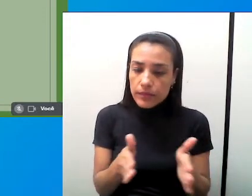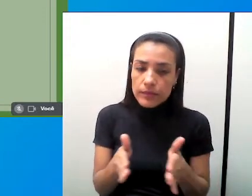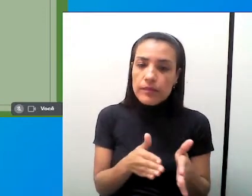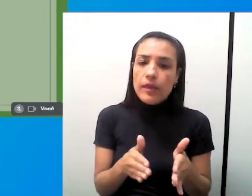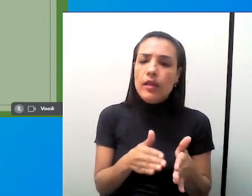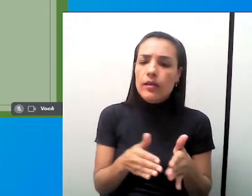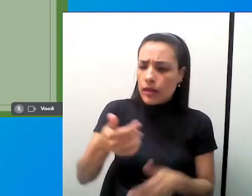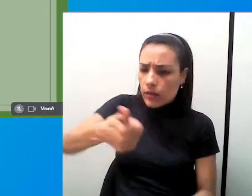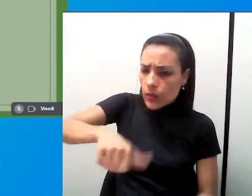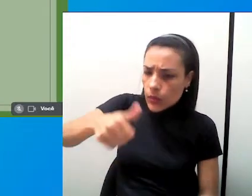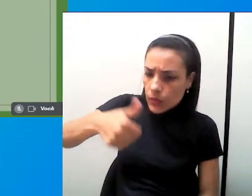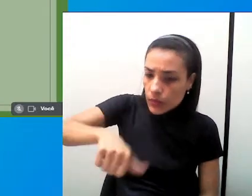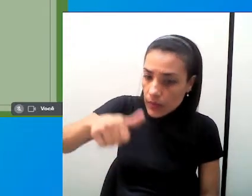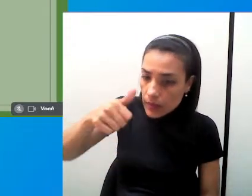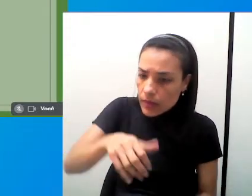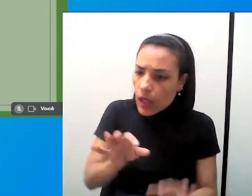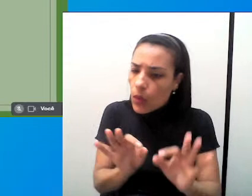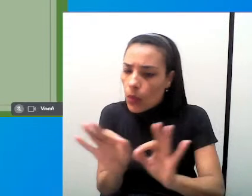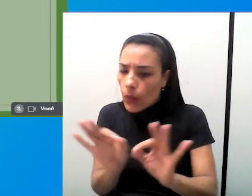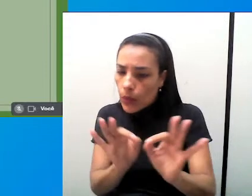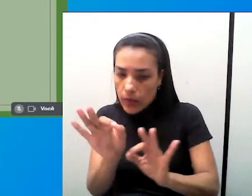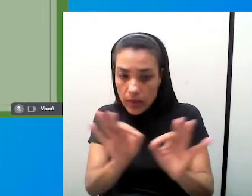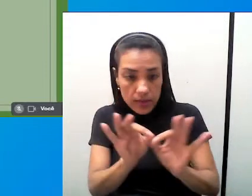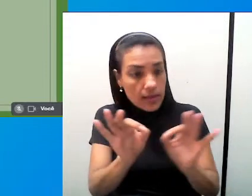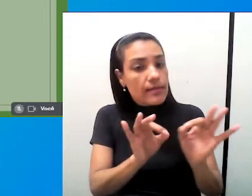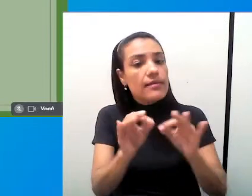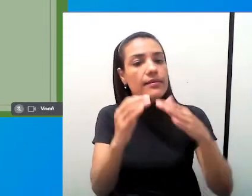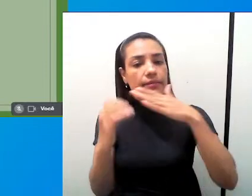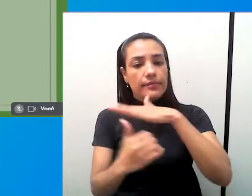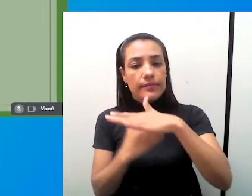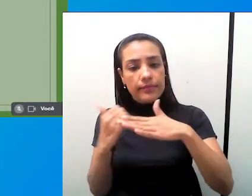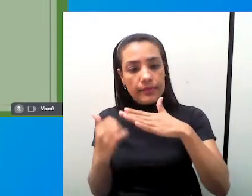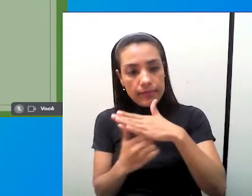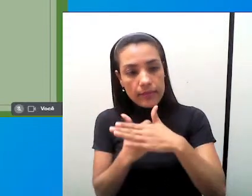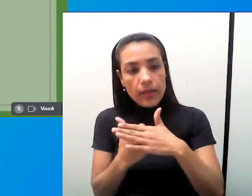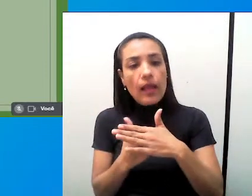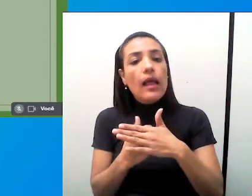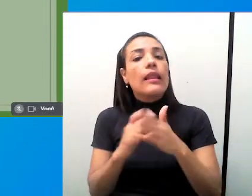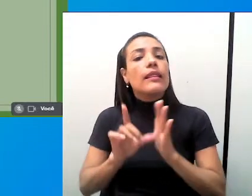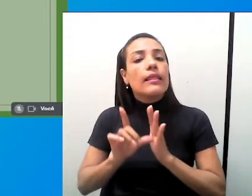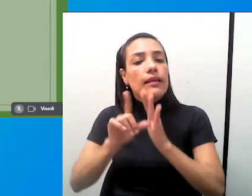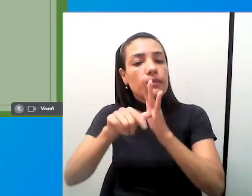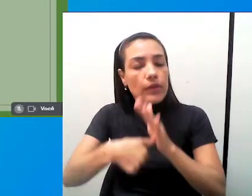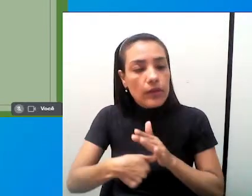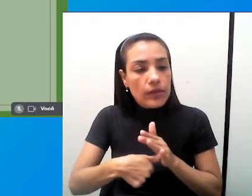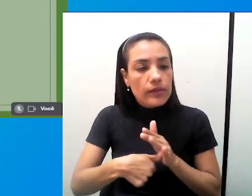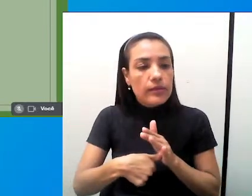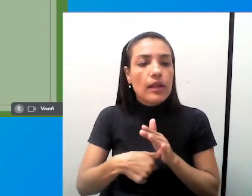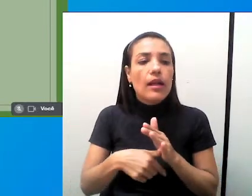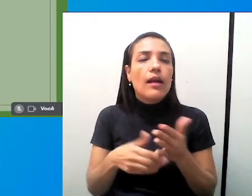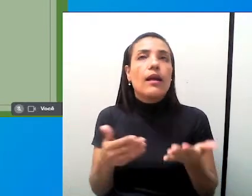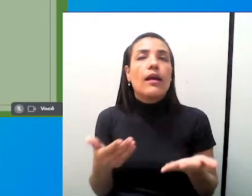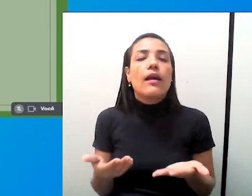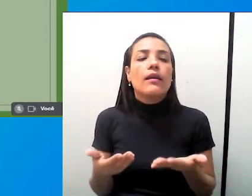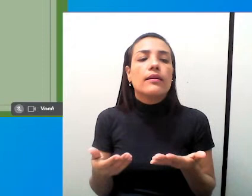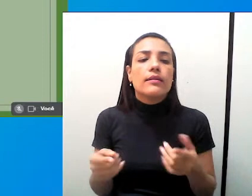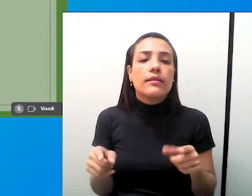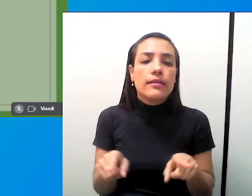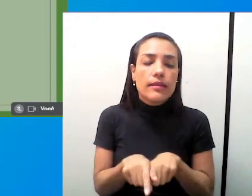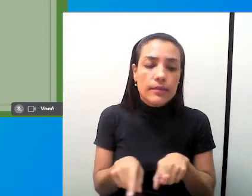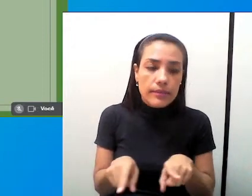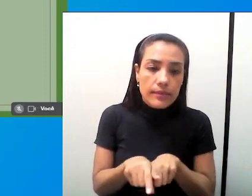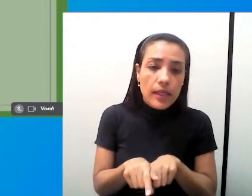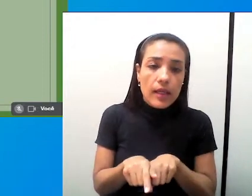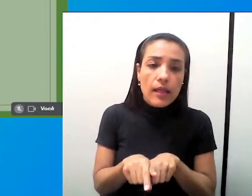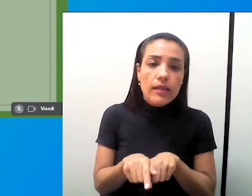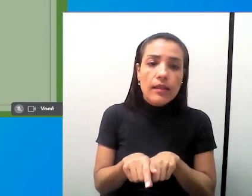de um diagnóstico organizacional dessas empresas, posteriormente, né, fazendo